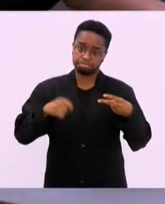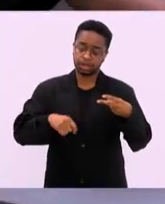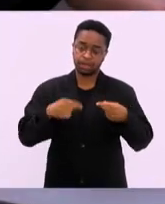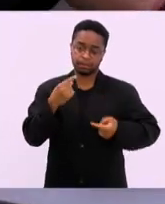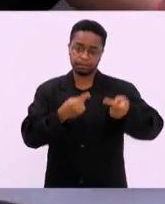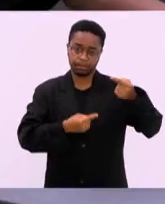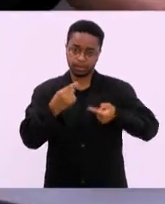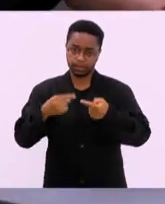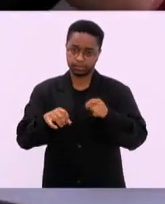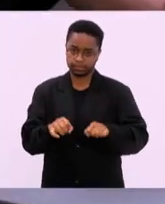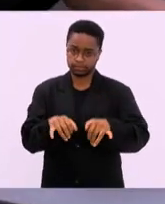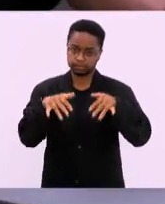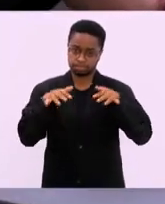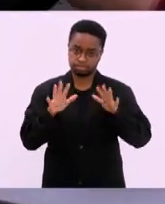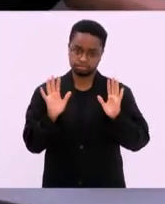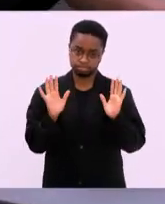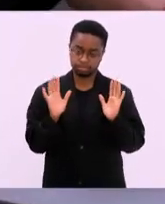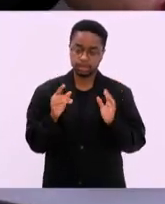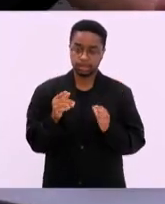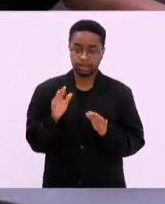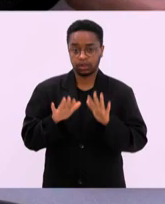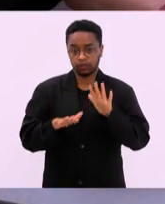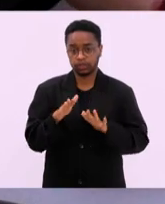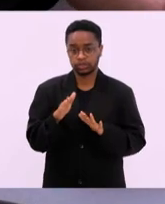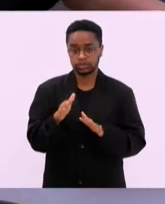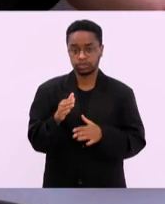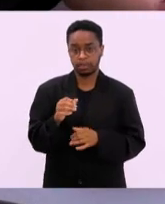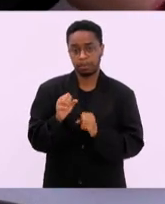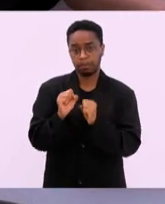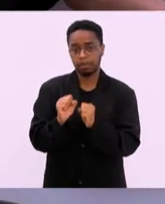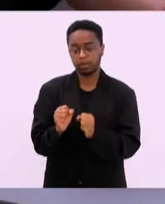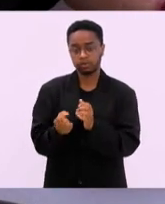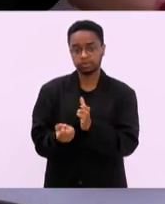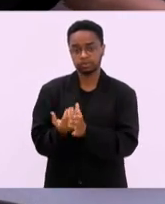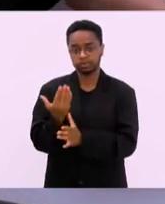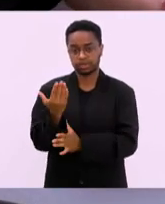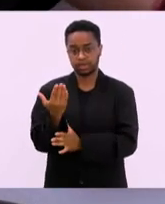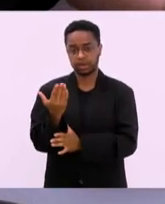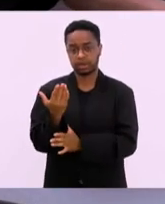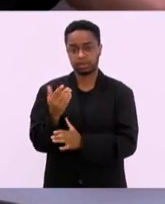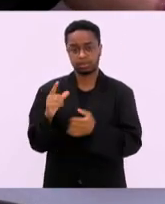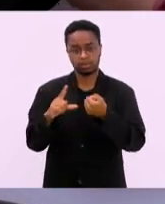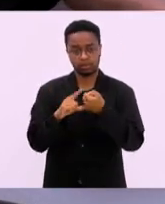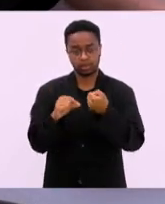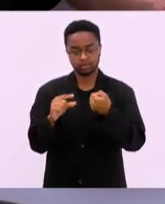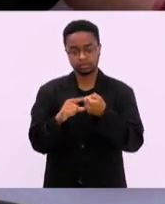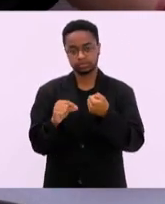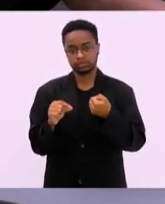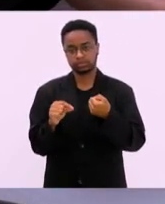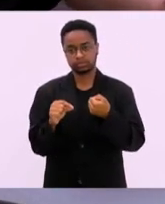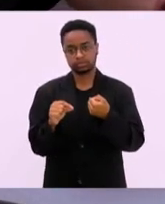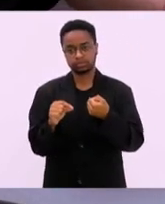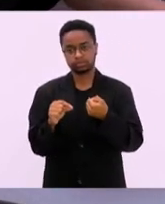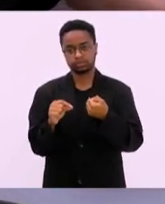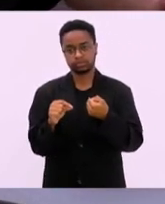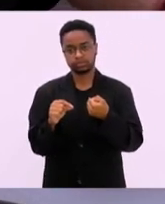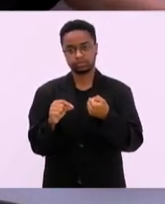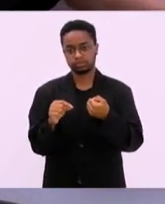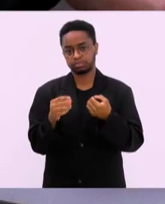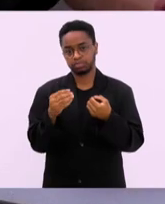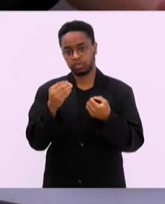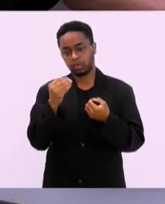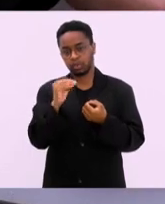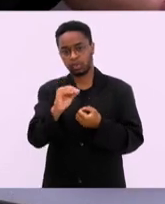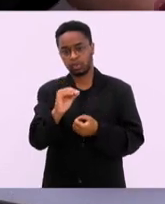emendar, o senhor podia abrir o dispositivo, o artigo, com a